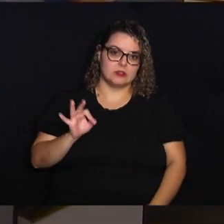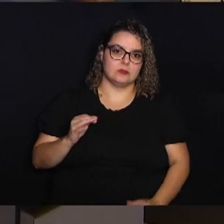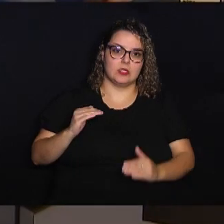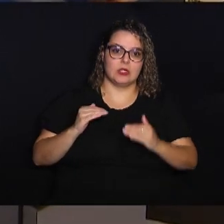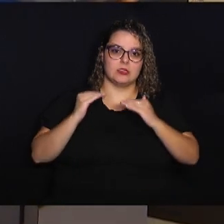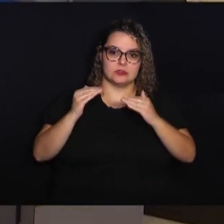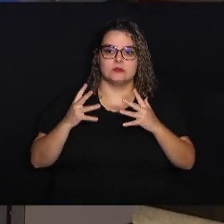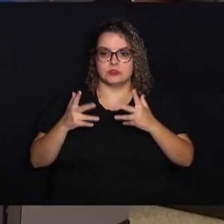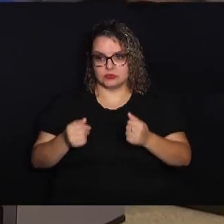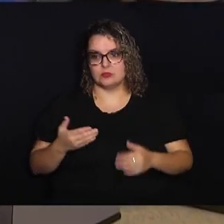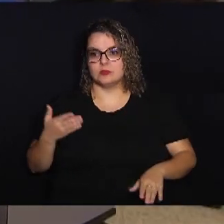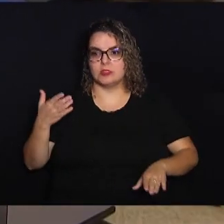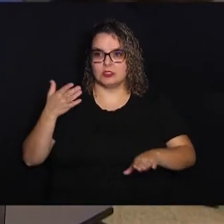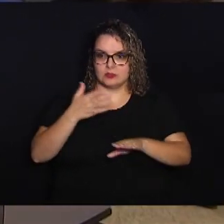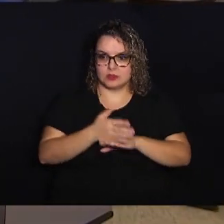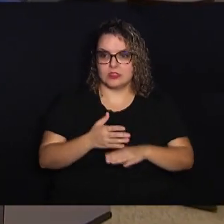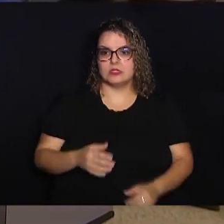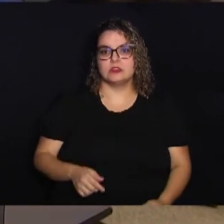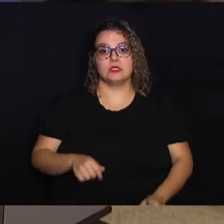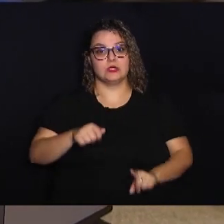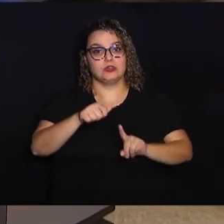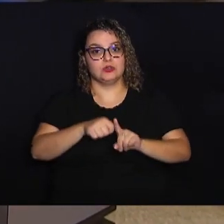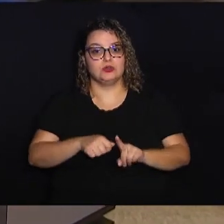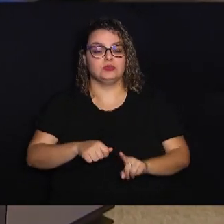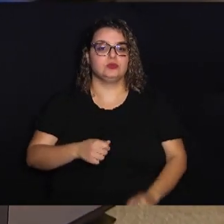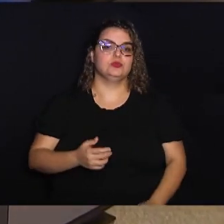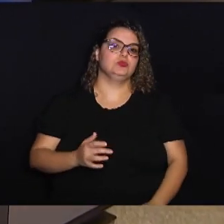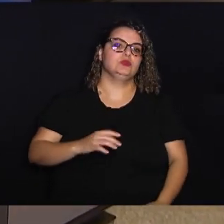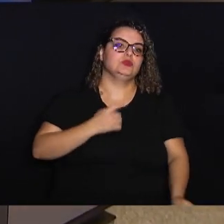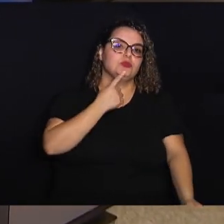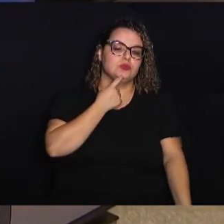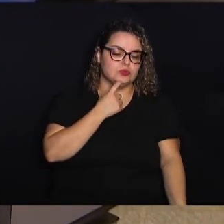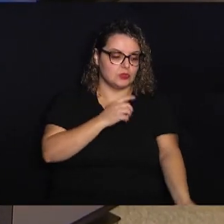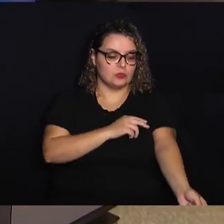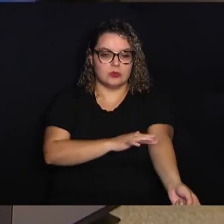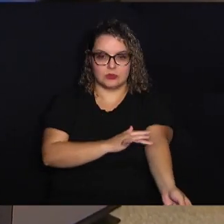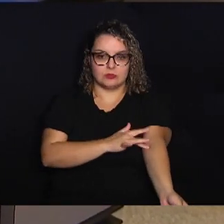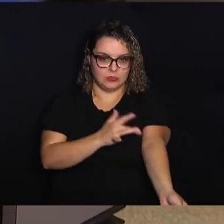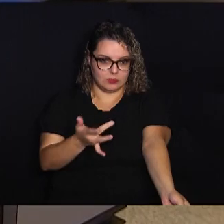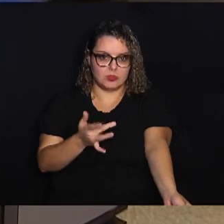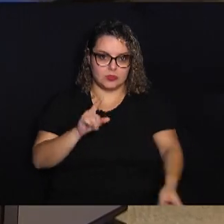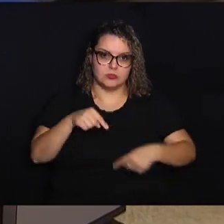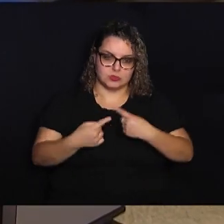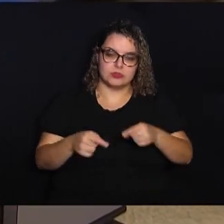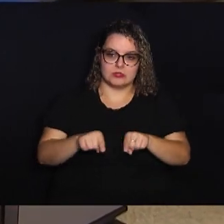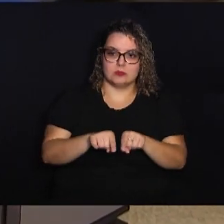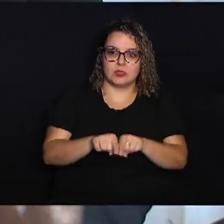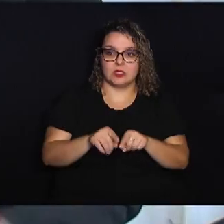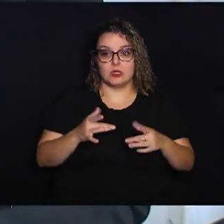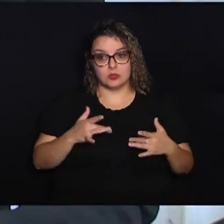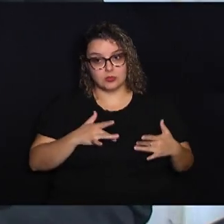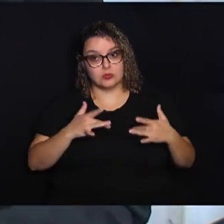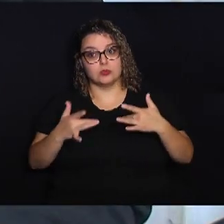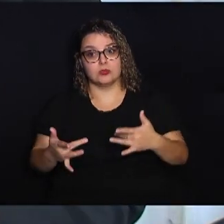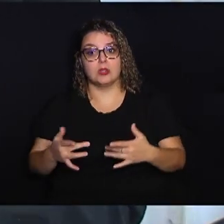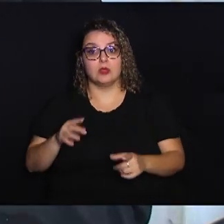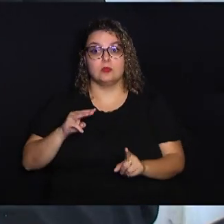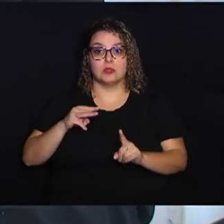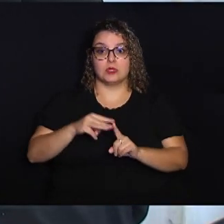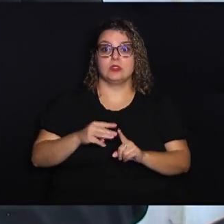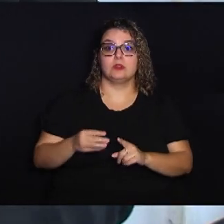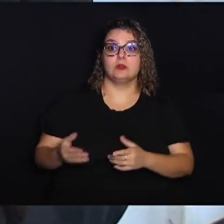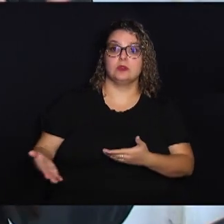tudo, participar desse mês do Junho Vermelho, não só desse, dos outros também, é claro, né? Porque a doação, uma das metas da